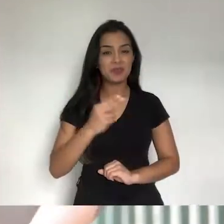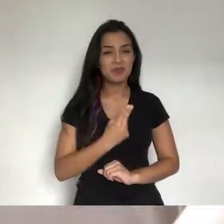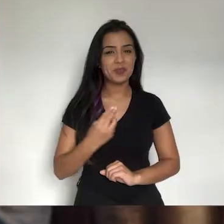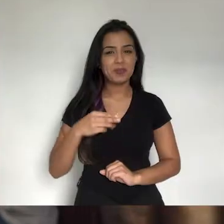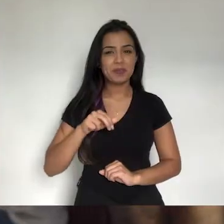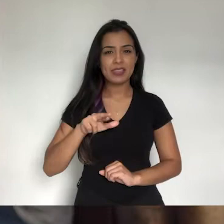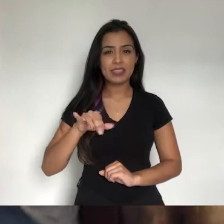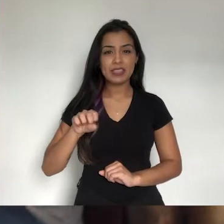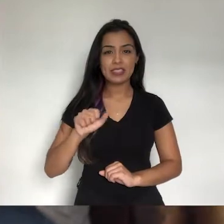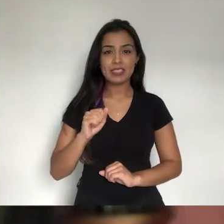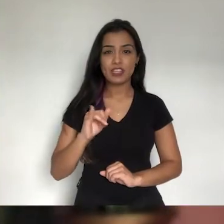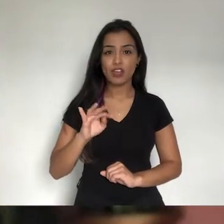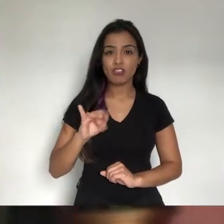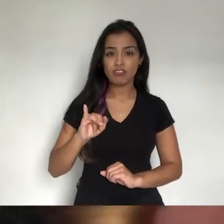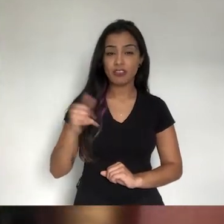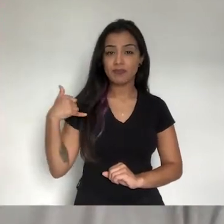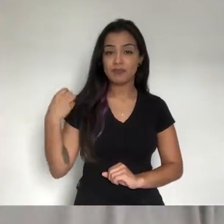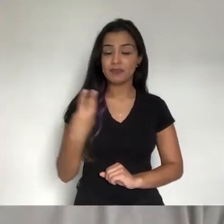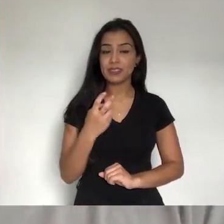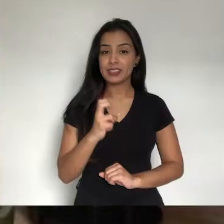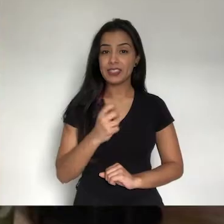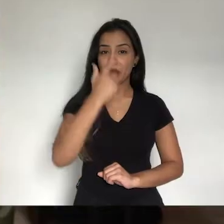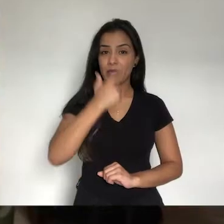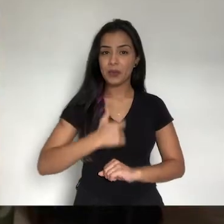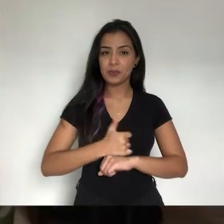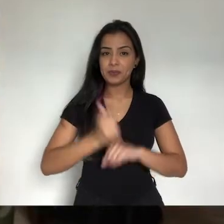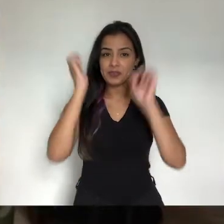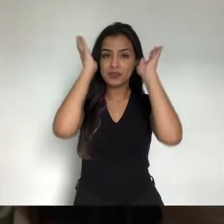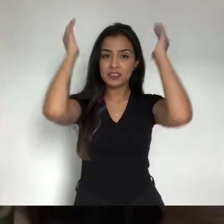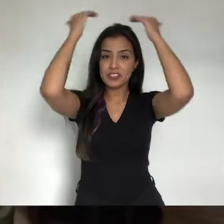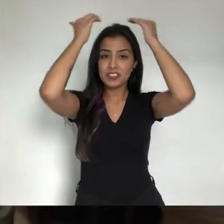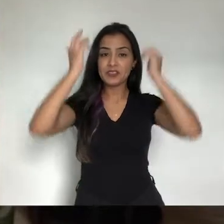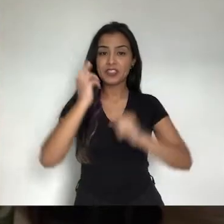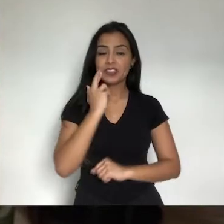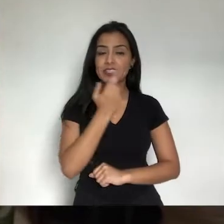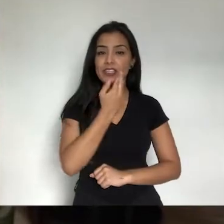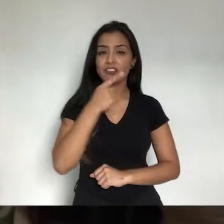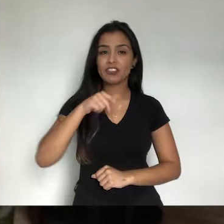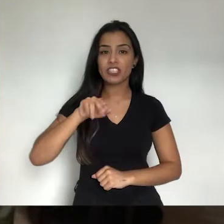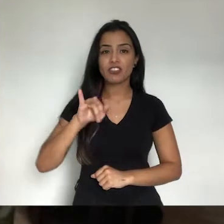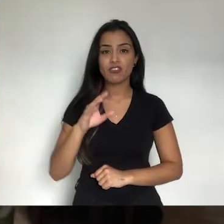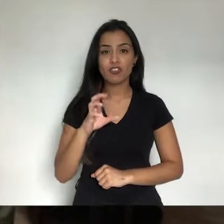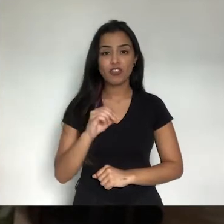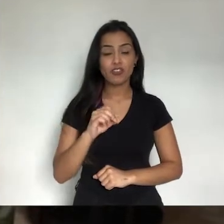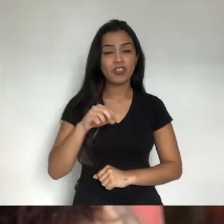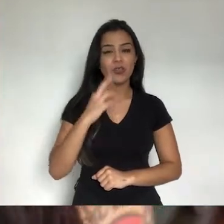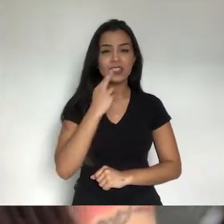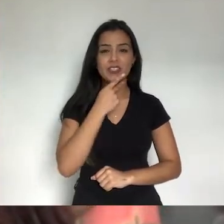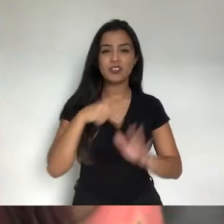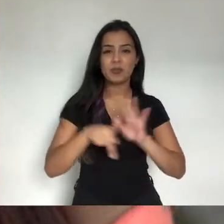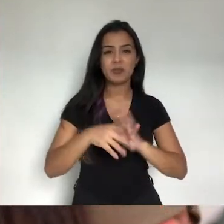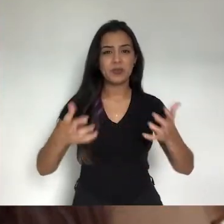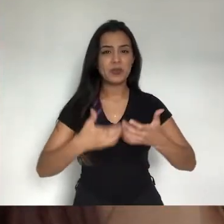Oi, meu nome é Mari Ciotti, eu tenho 35 anos e eu sou chefe de cozinha do Quintio, restaurante especializado em